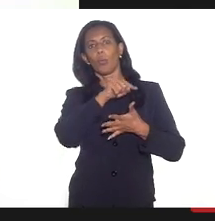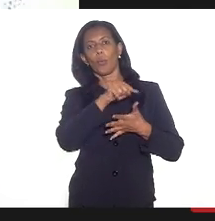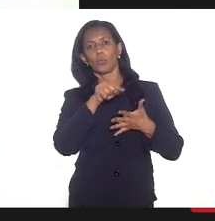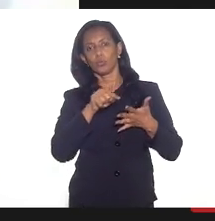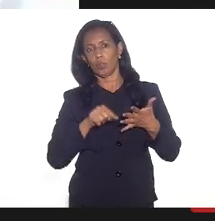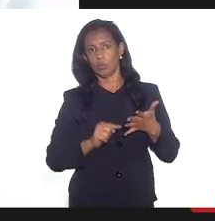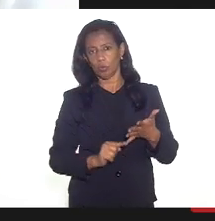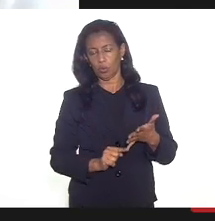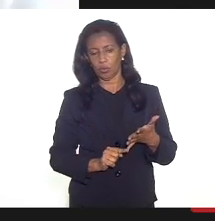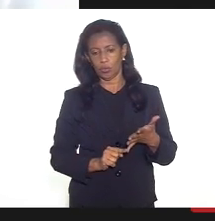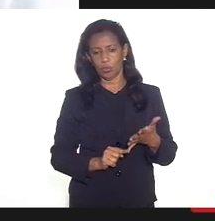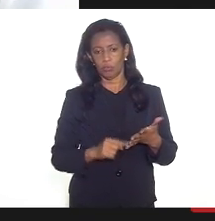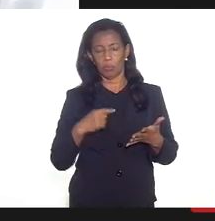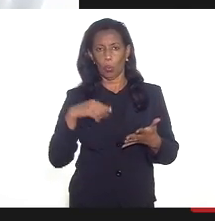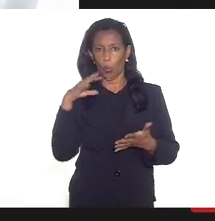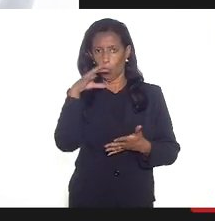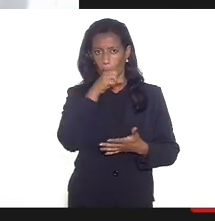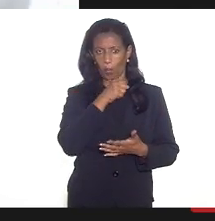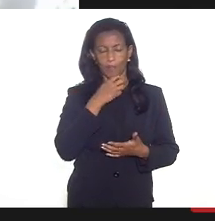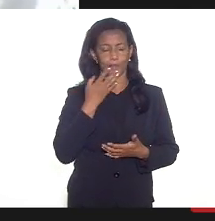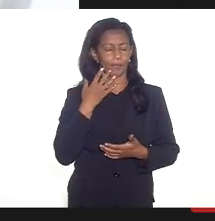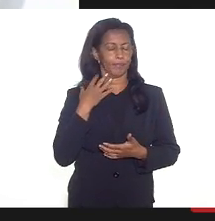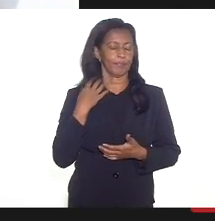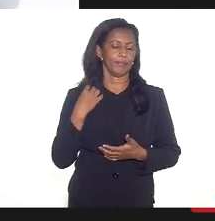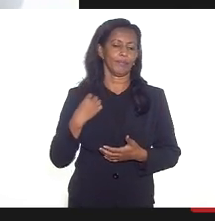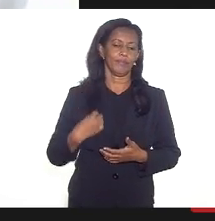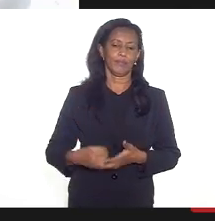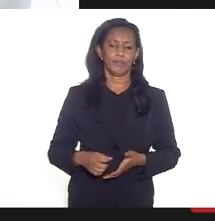pontuações e pretendo ser bem rápida.